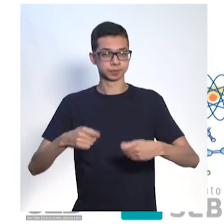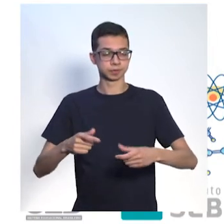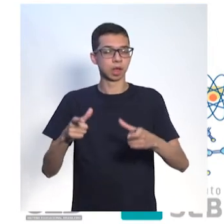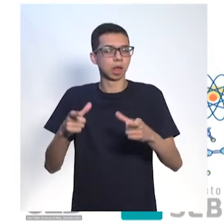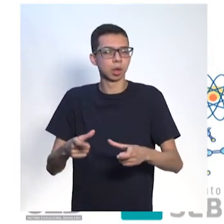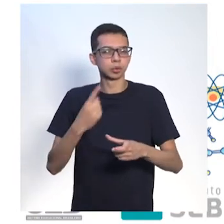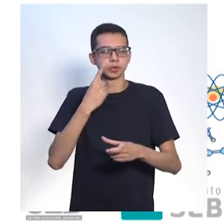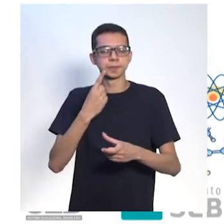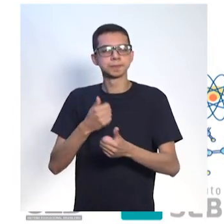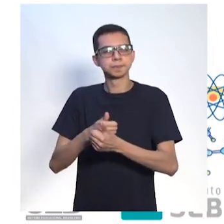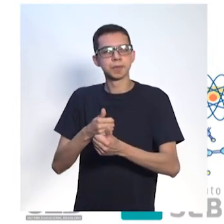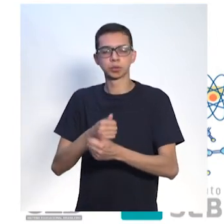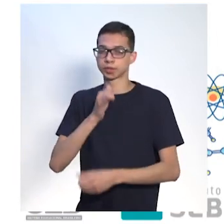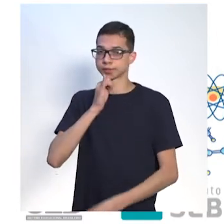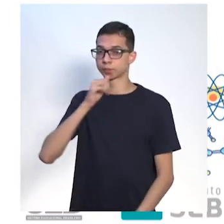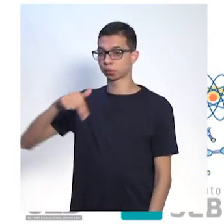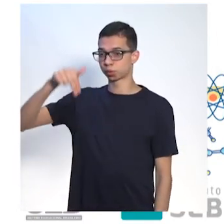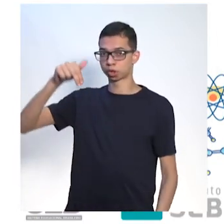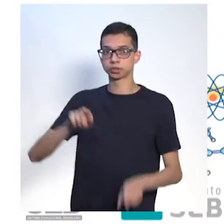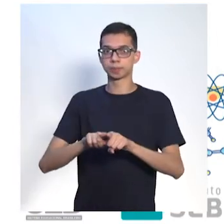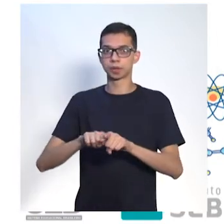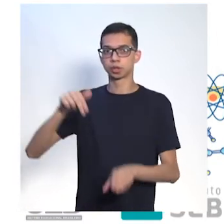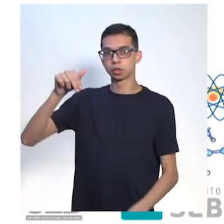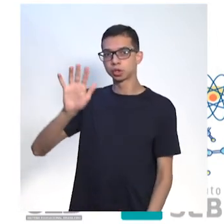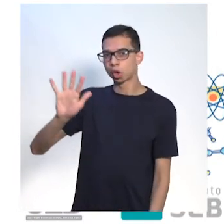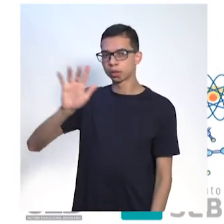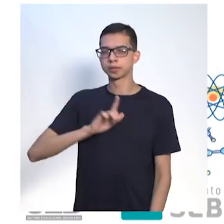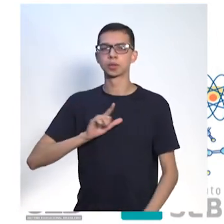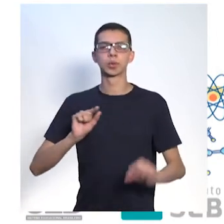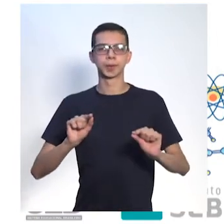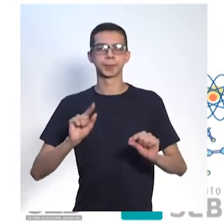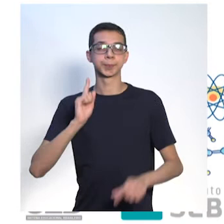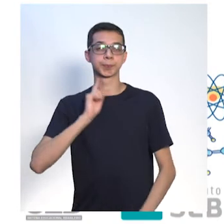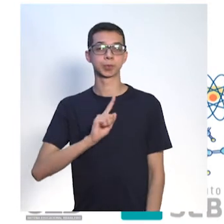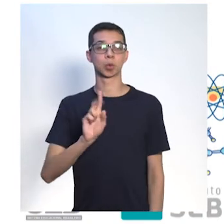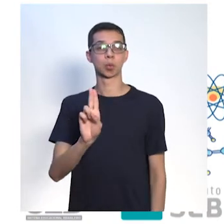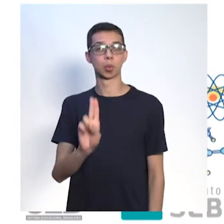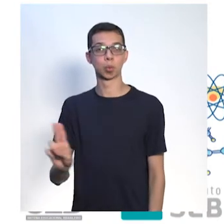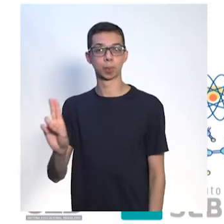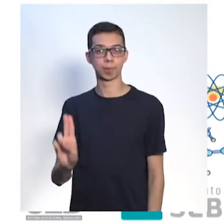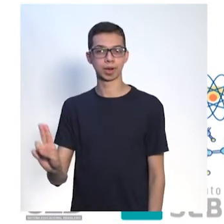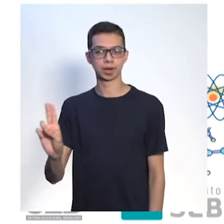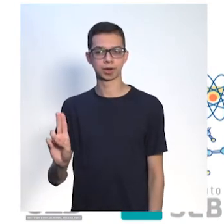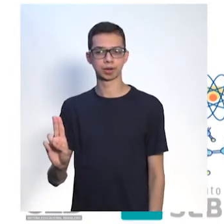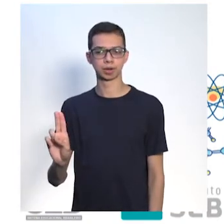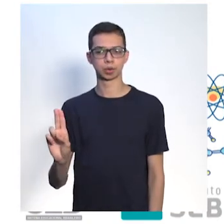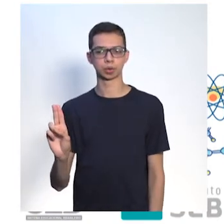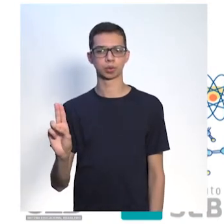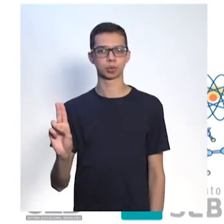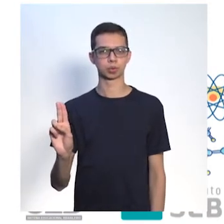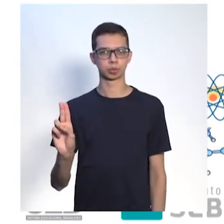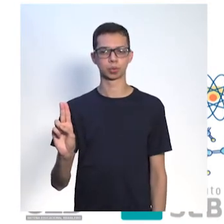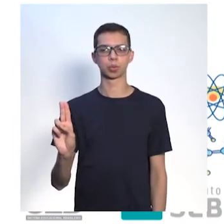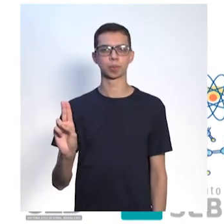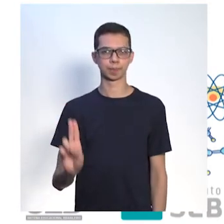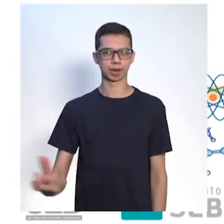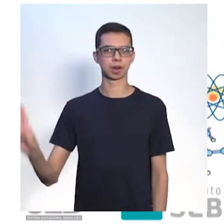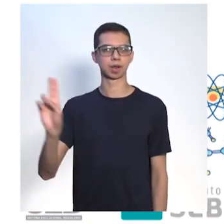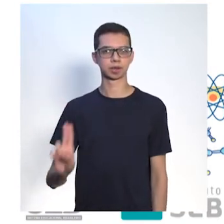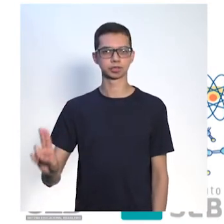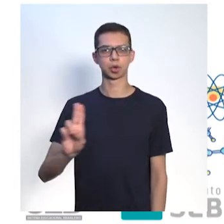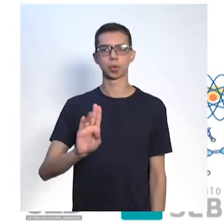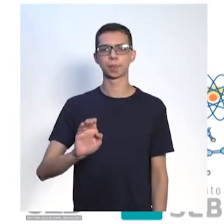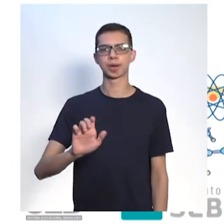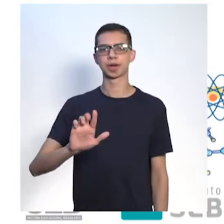Por exemplo, quem está no norte e nordeste, você tem a Uberlândia perto, né? A UFO, pertinho, pertinho. Você tem a